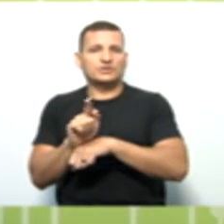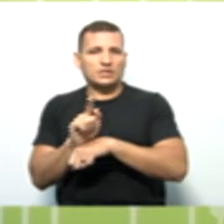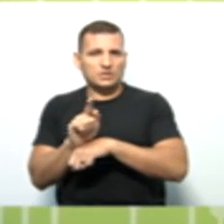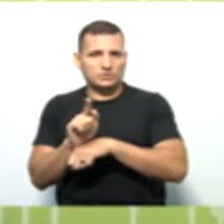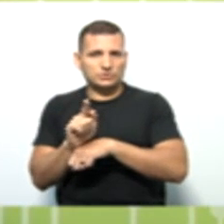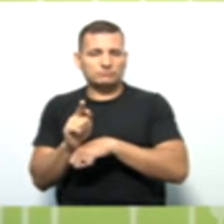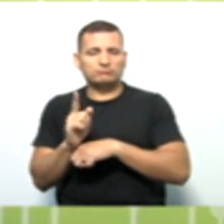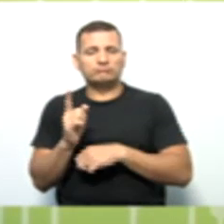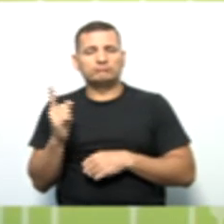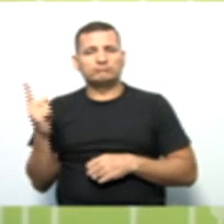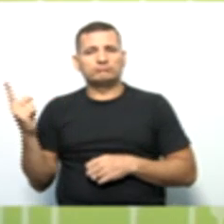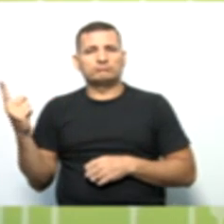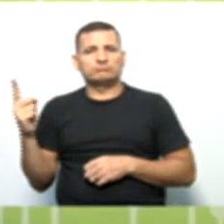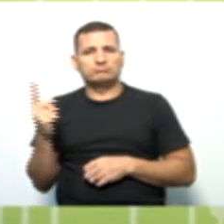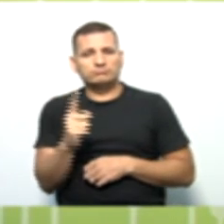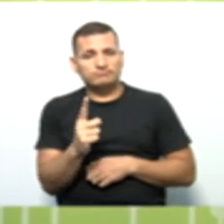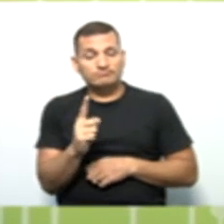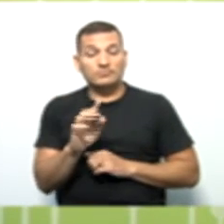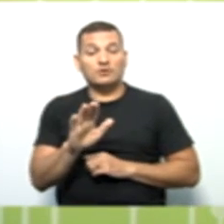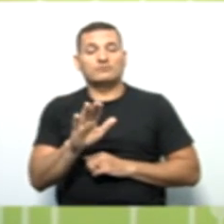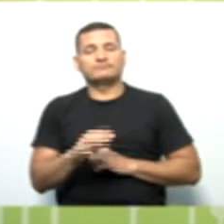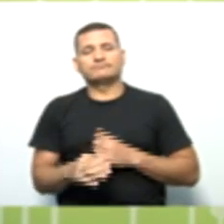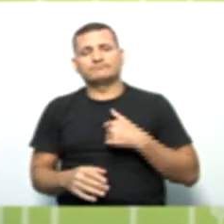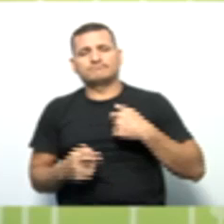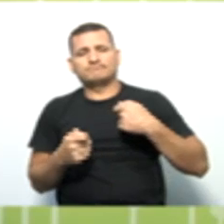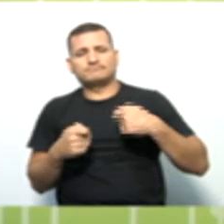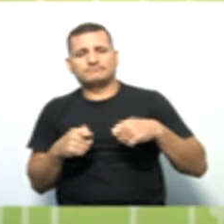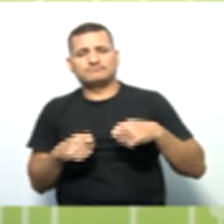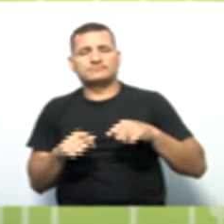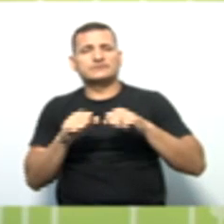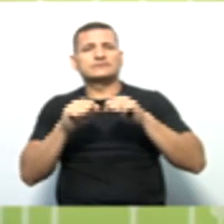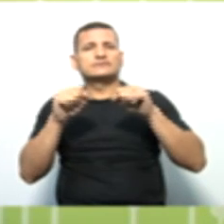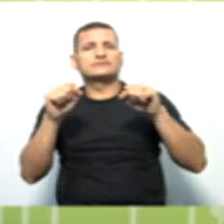preciso de um software para realizar tal ação.